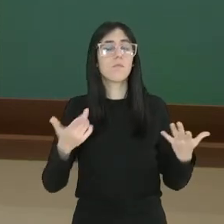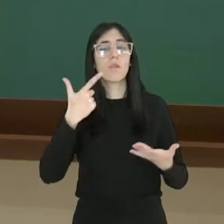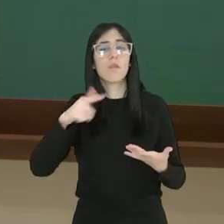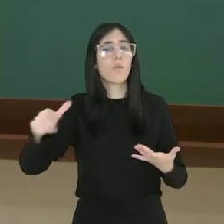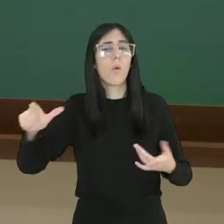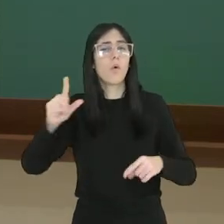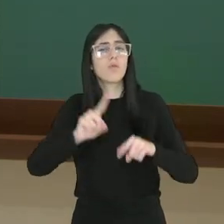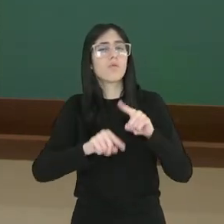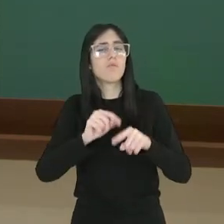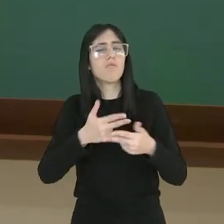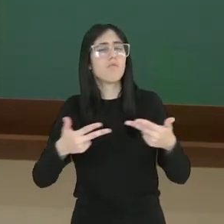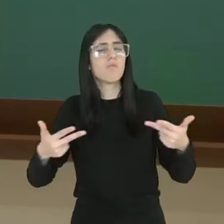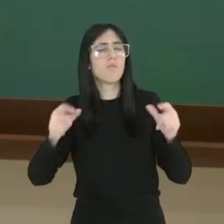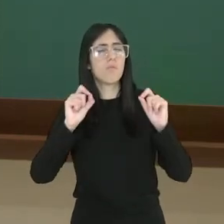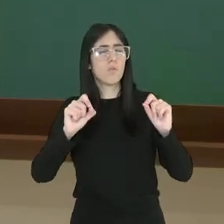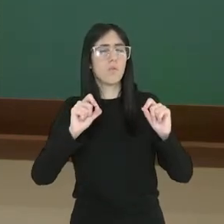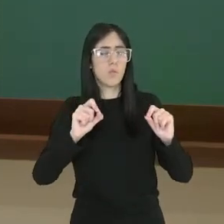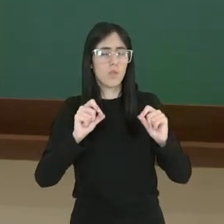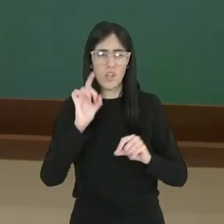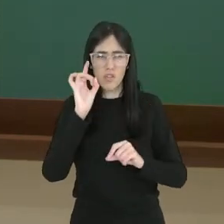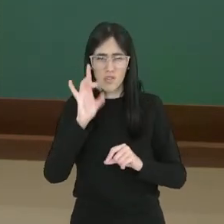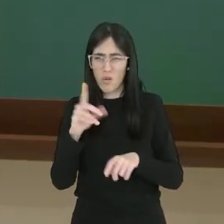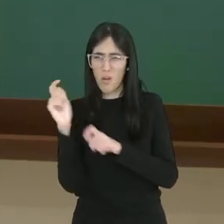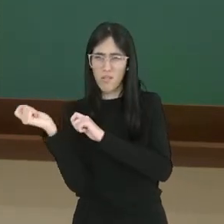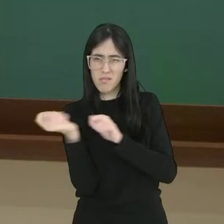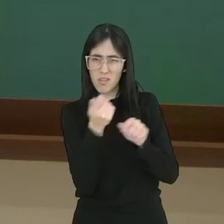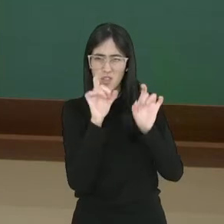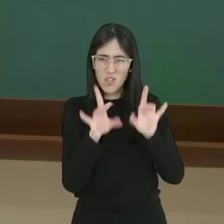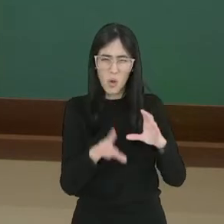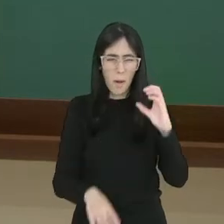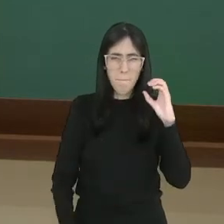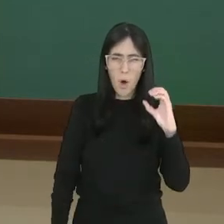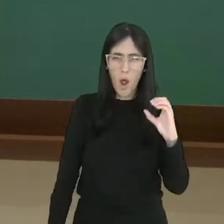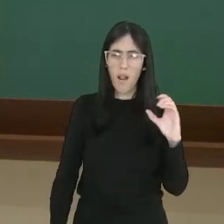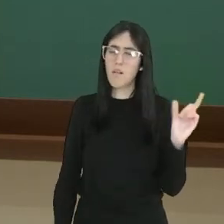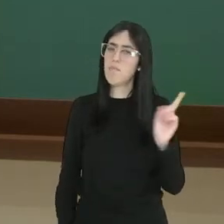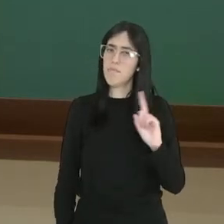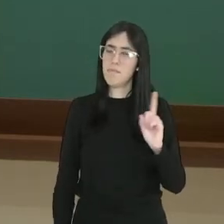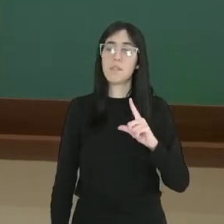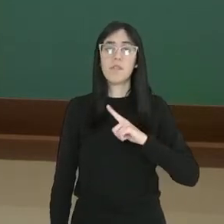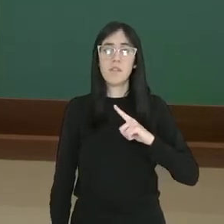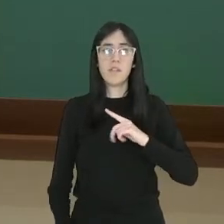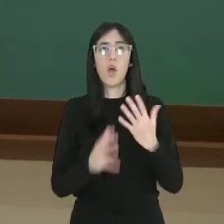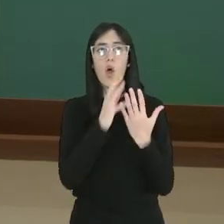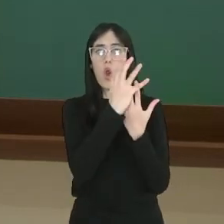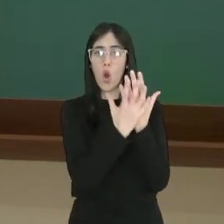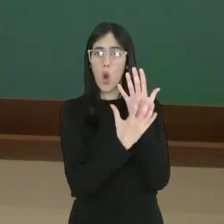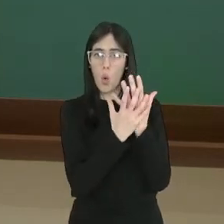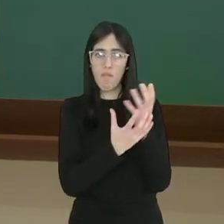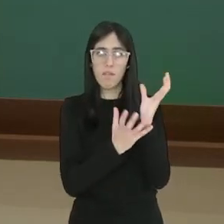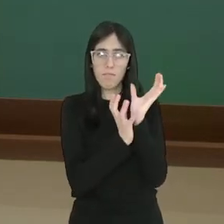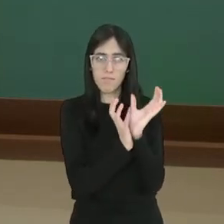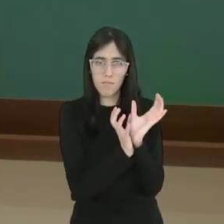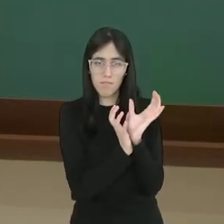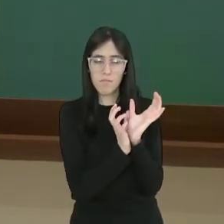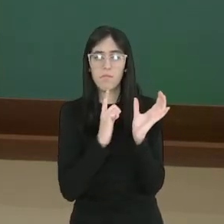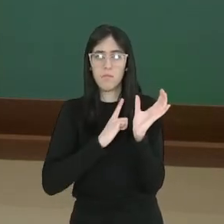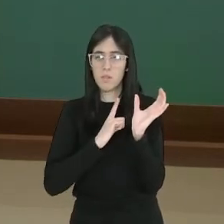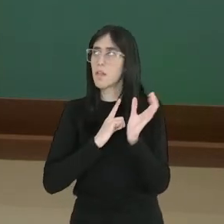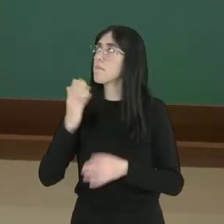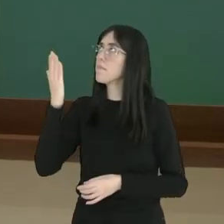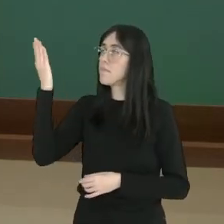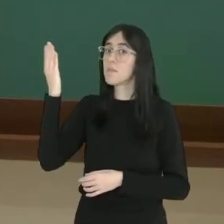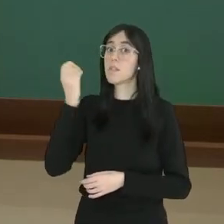Outros equipamentos, como eu falei, não é só taco, não é só bolinha. Então nós temos a luva para proteger as mãos, essa luva que vai